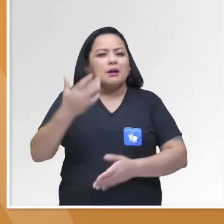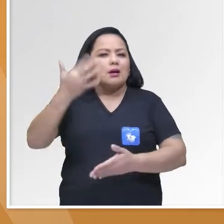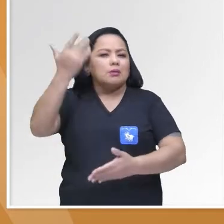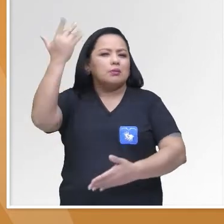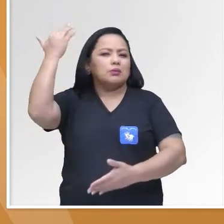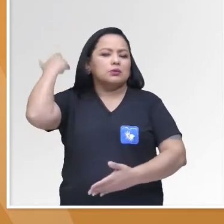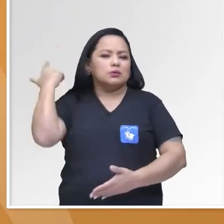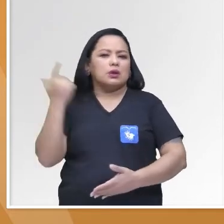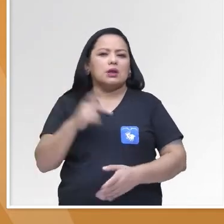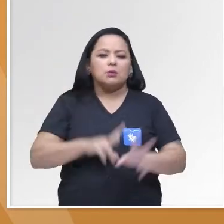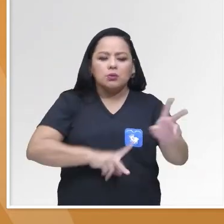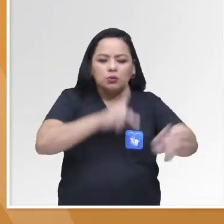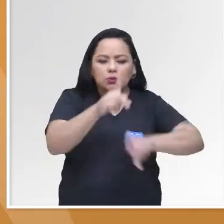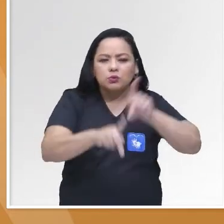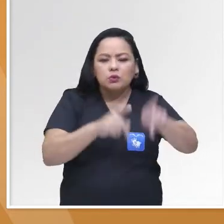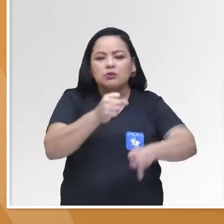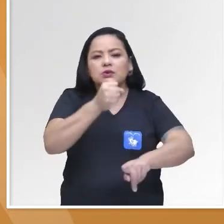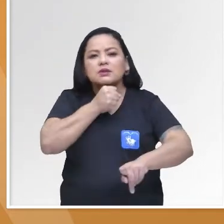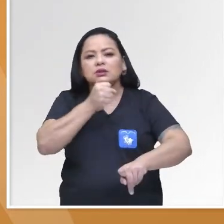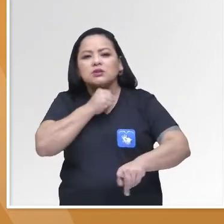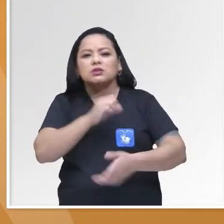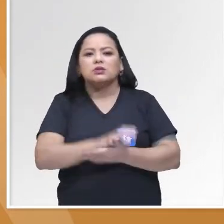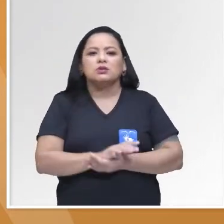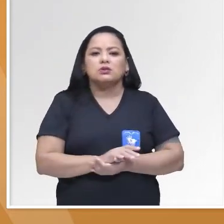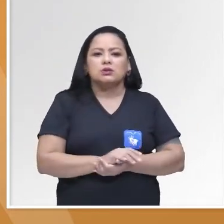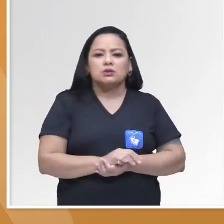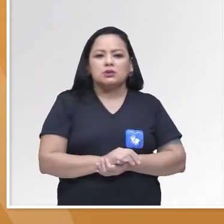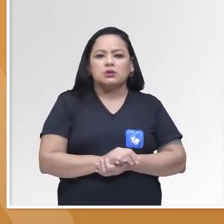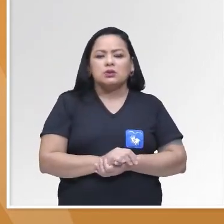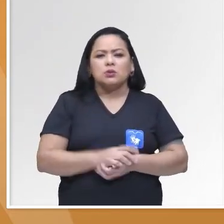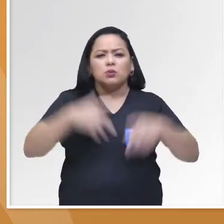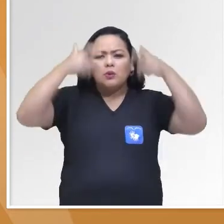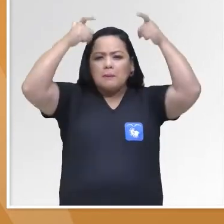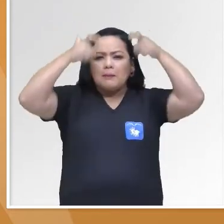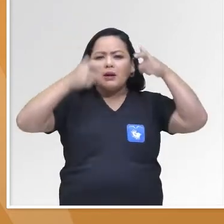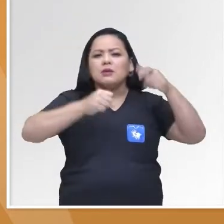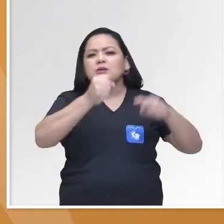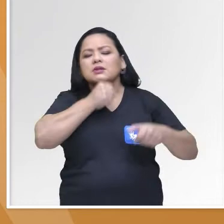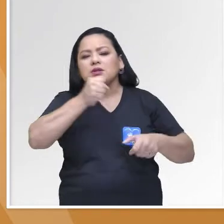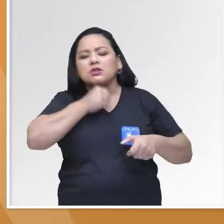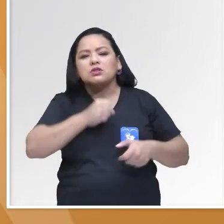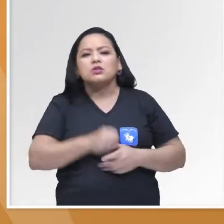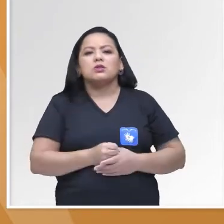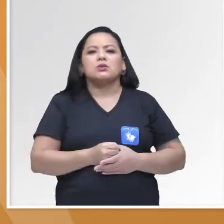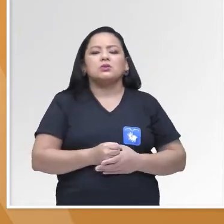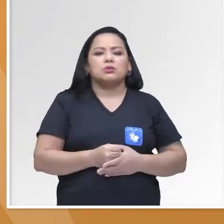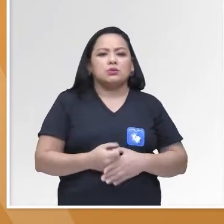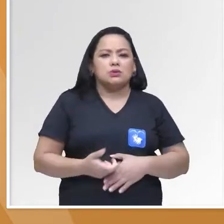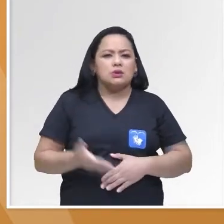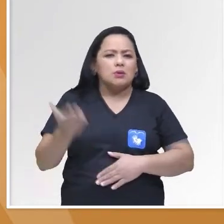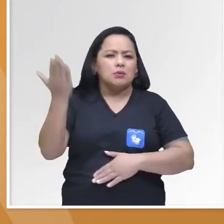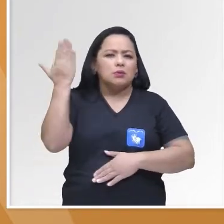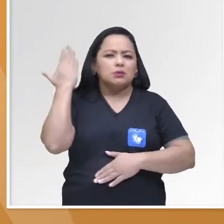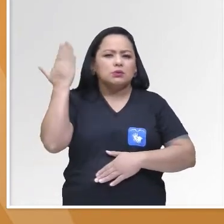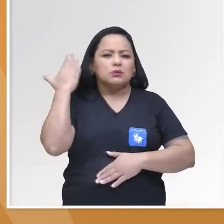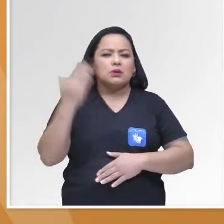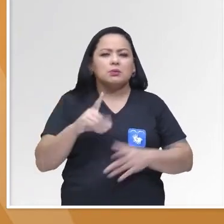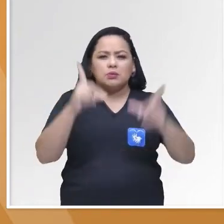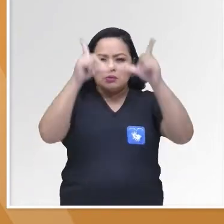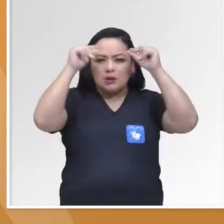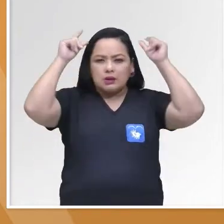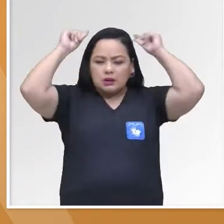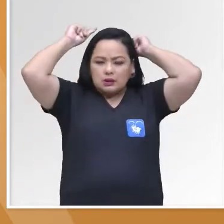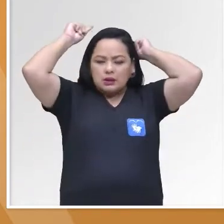umas grandes civilizações, lá com Cícero, lá na Idade Antiga, exatamente, passa pela